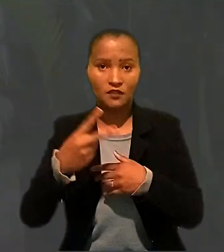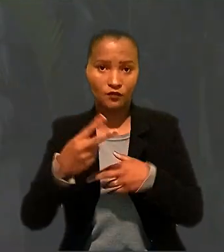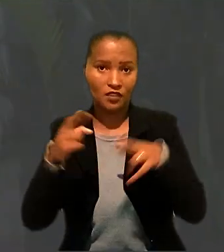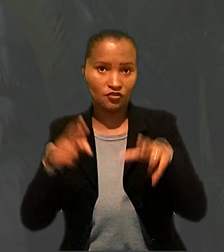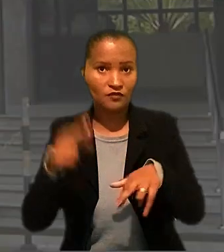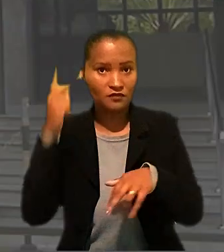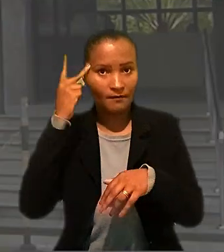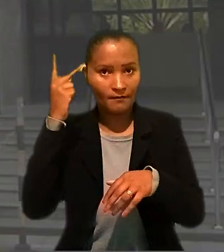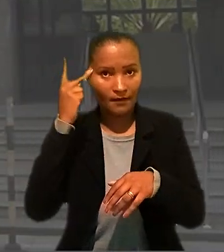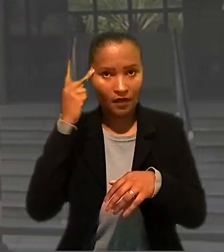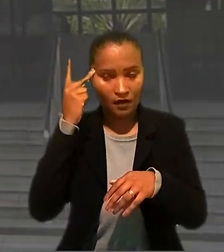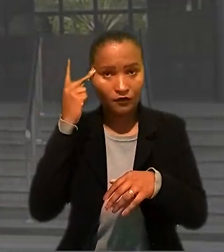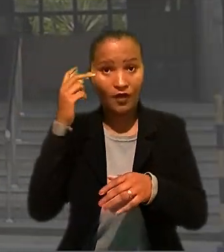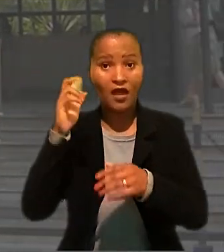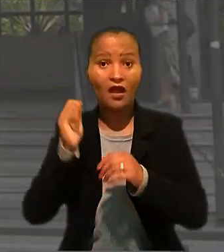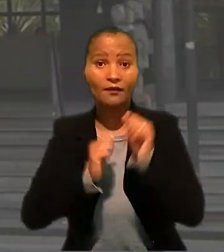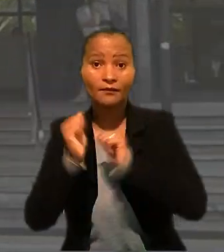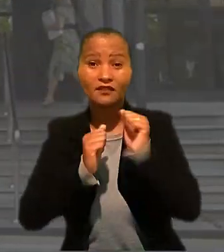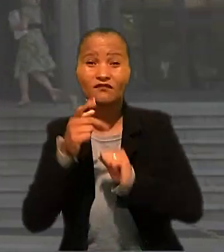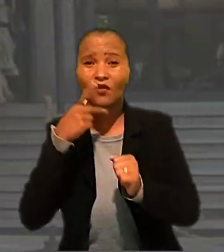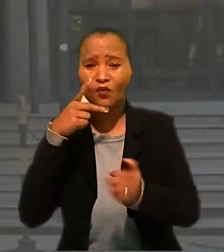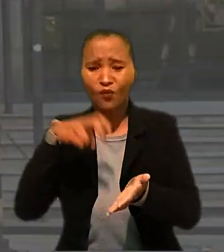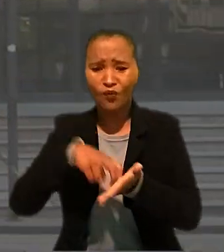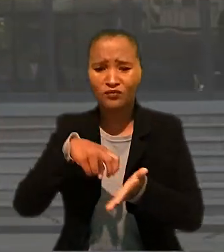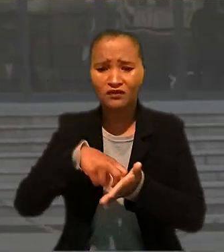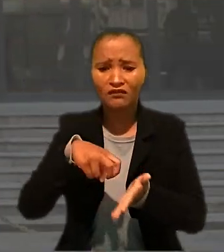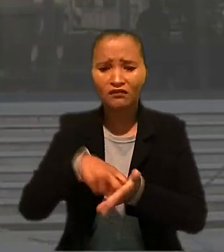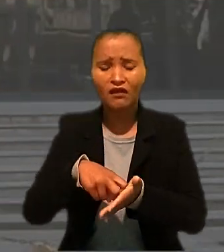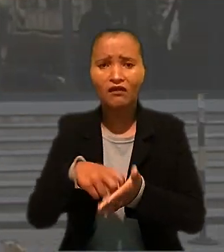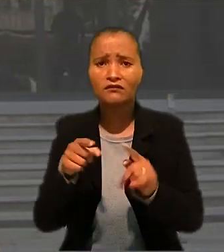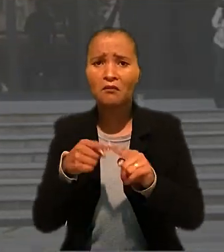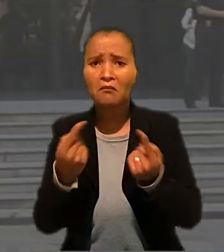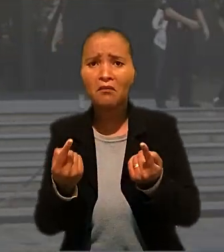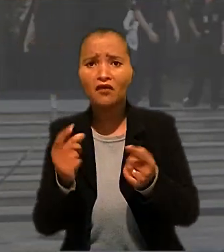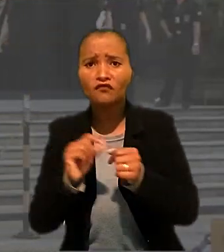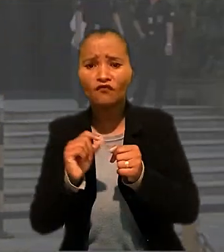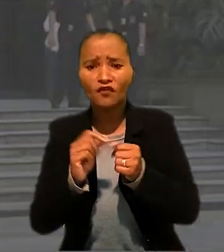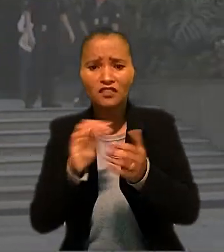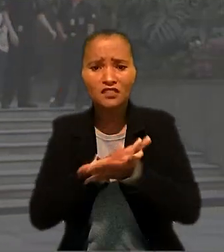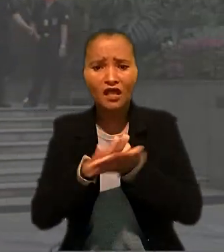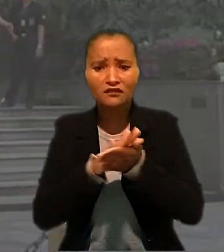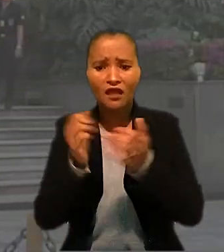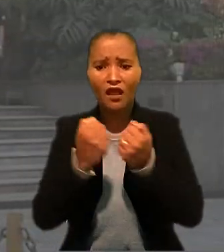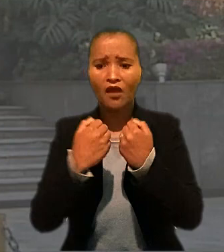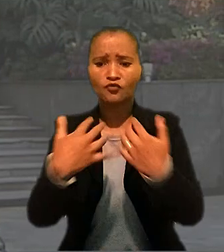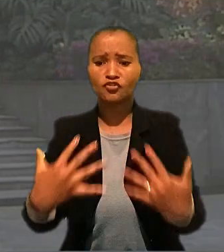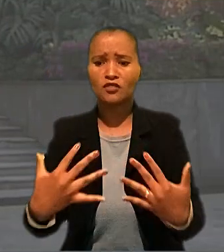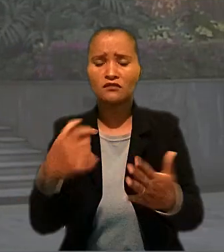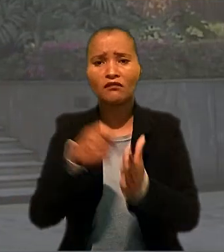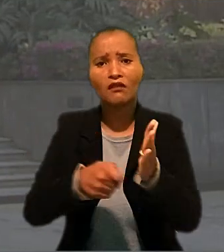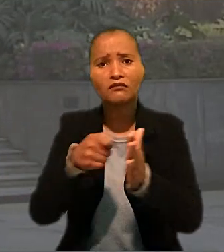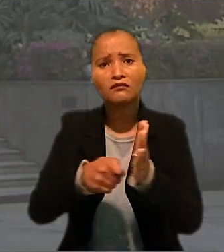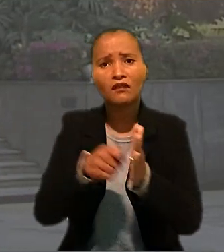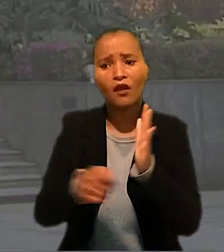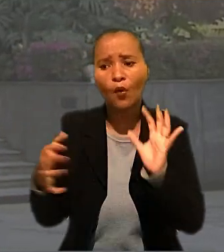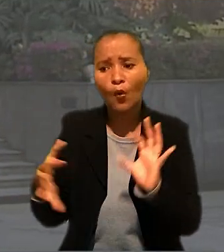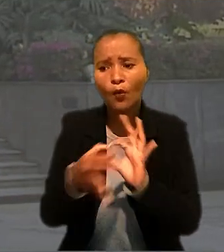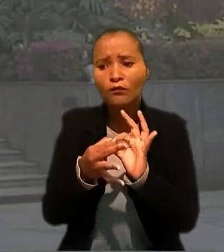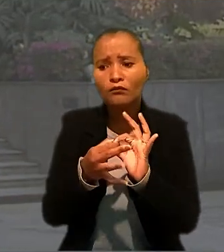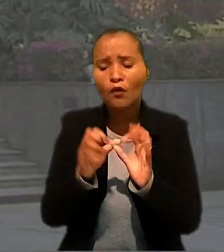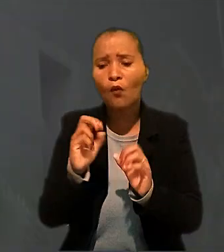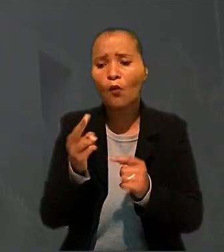Região em São Paulo, a empresa alegou que foi condenada sem ter sido realizada nenhuma audiência que lhe desse oportunidade de tentar